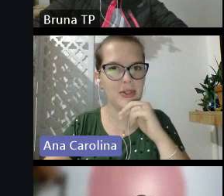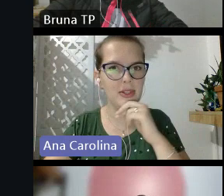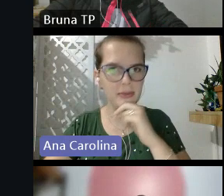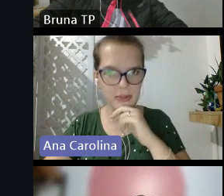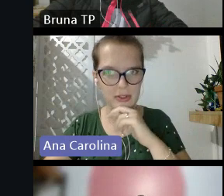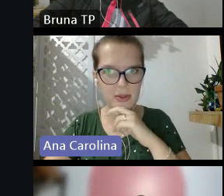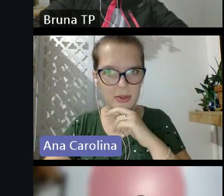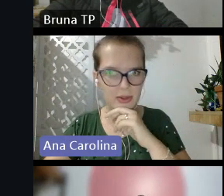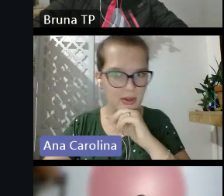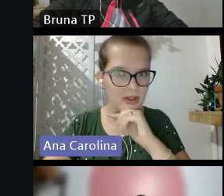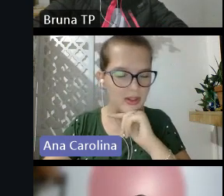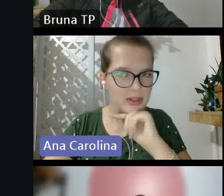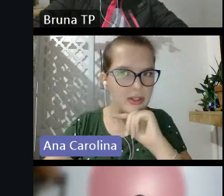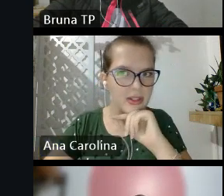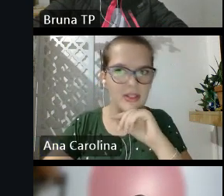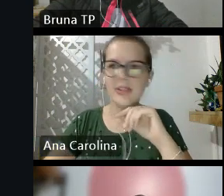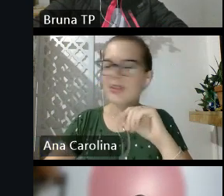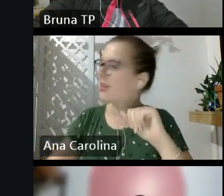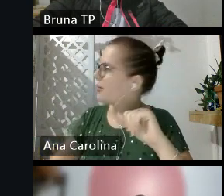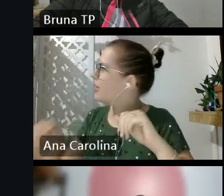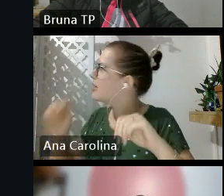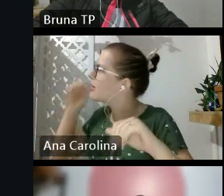Não sei se o Davi já entrou.